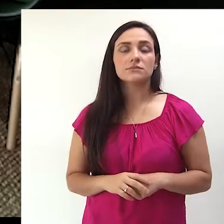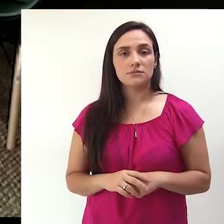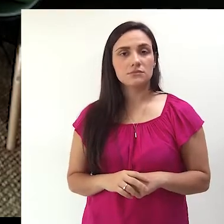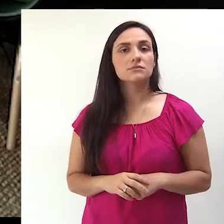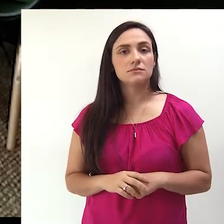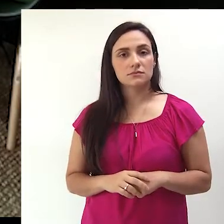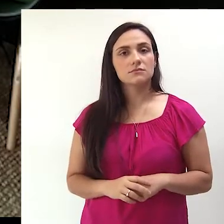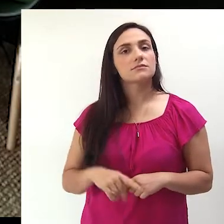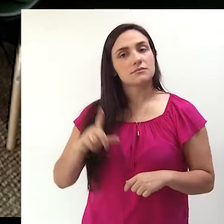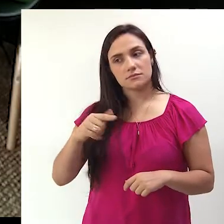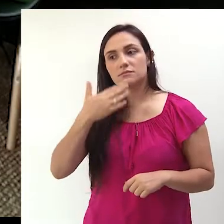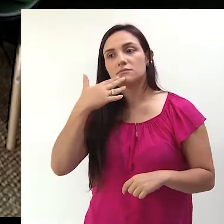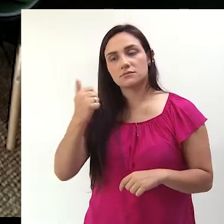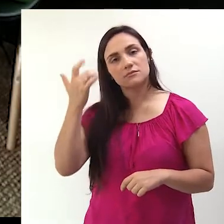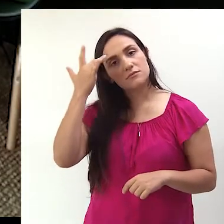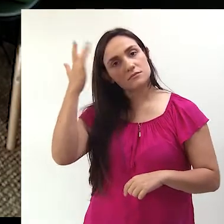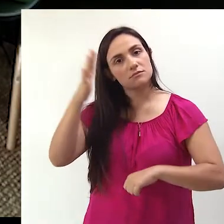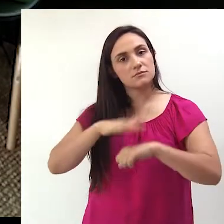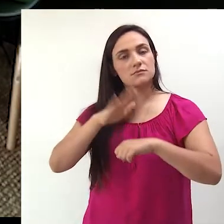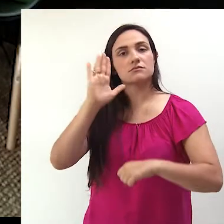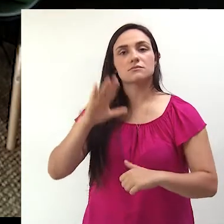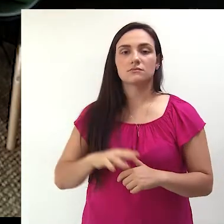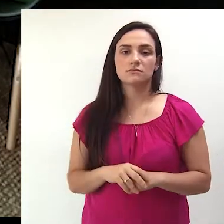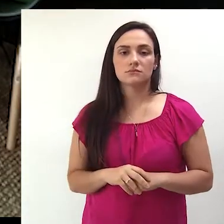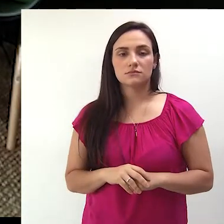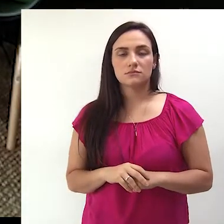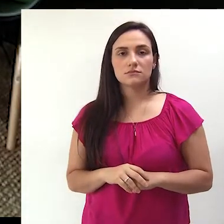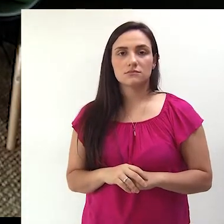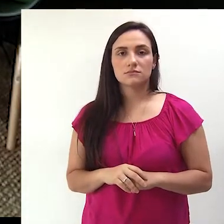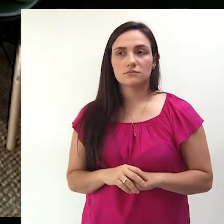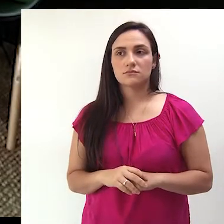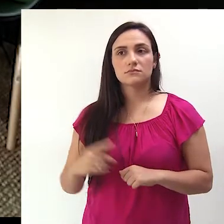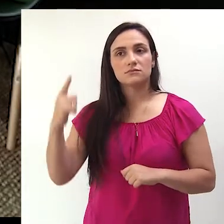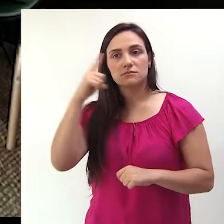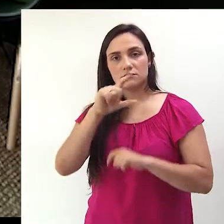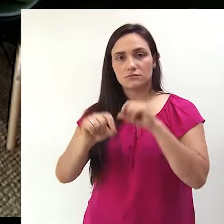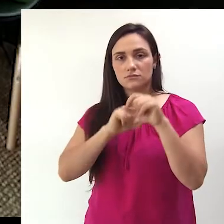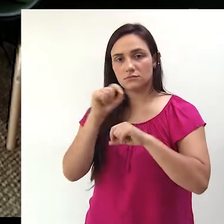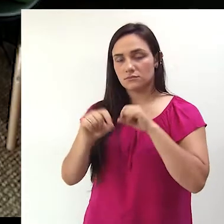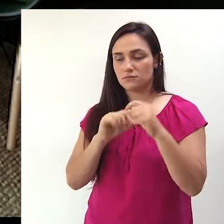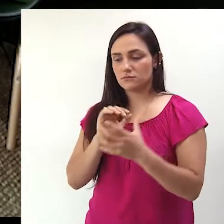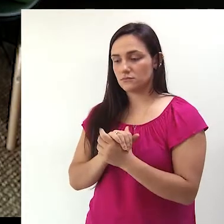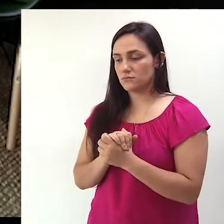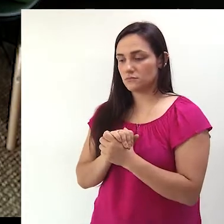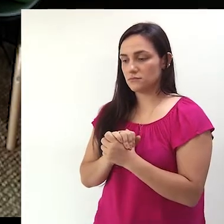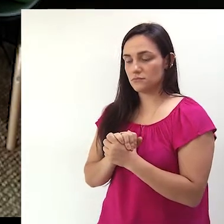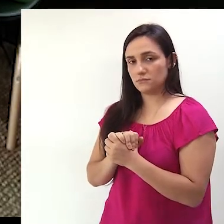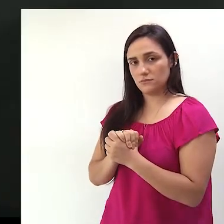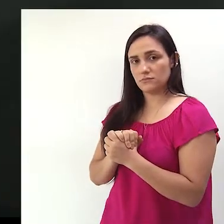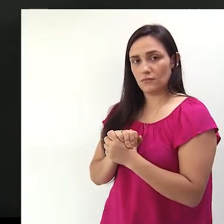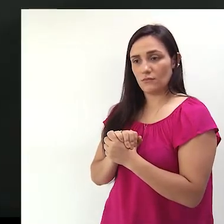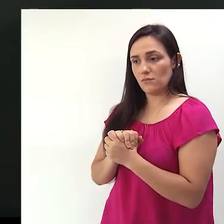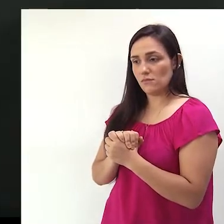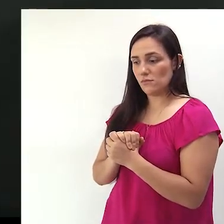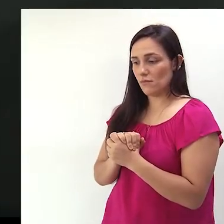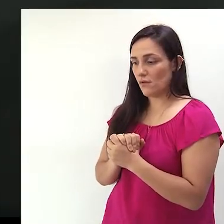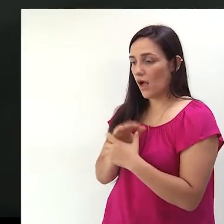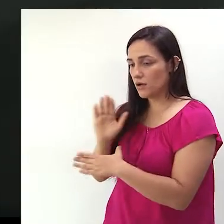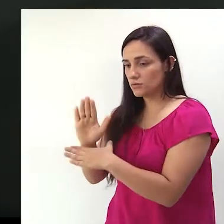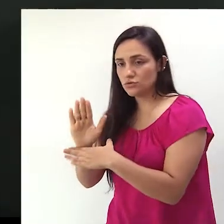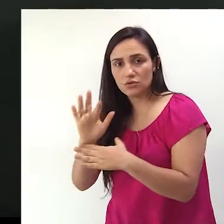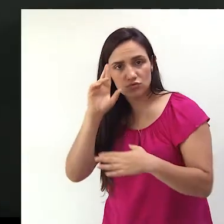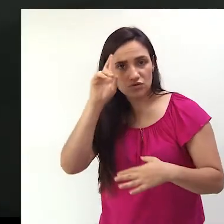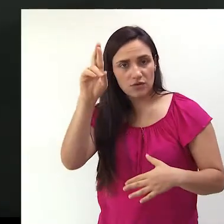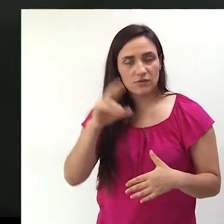agir facilita o nosso trabalho, facilita a forma de poder auxiliar as unidades que estão lá na ponta, no dia a dia.